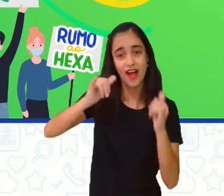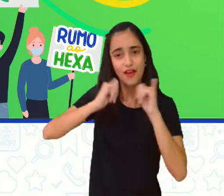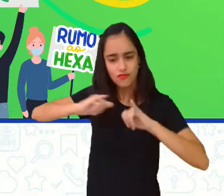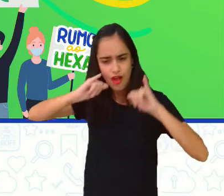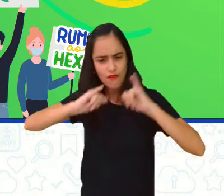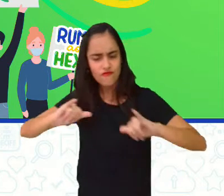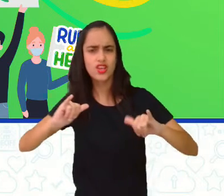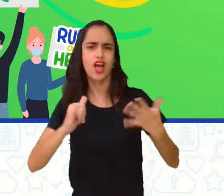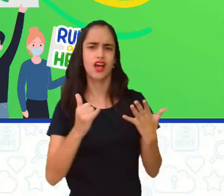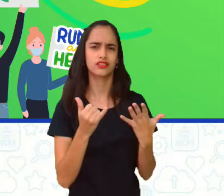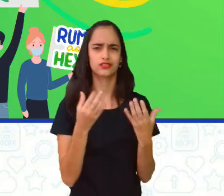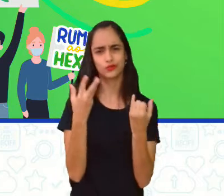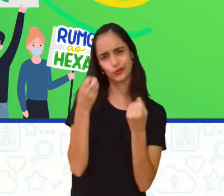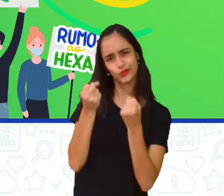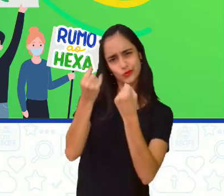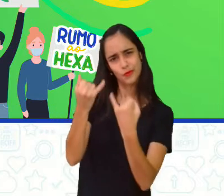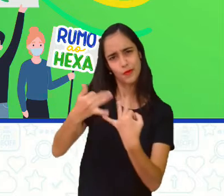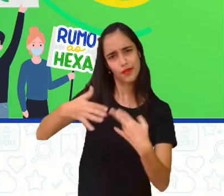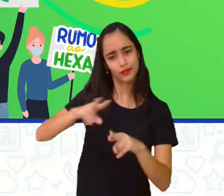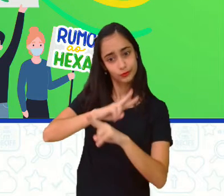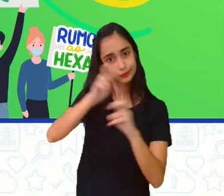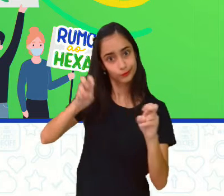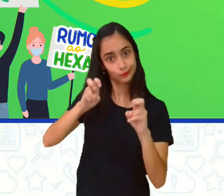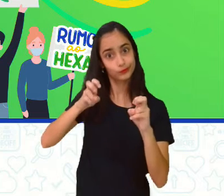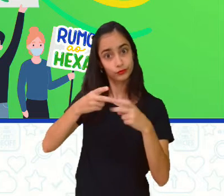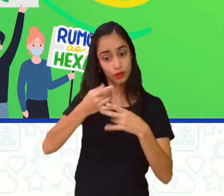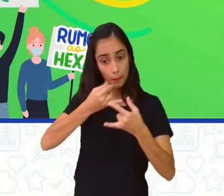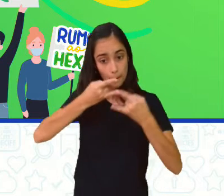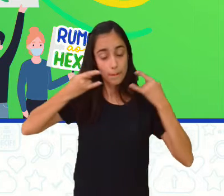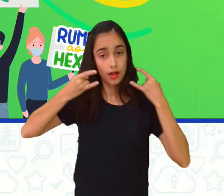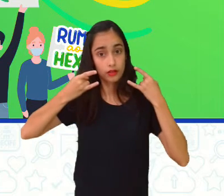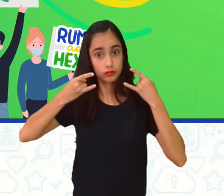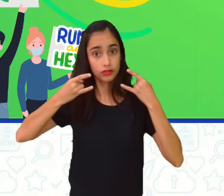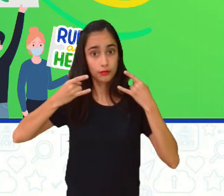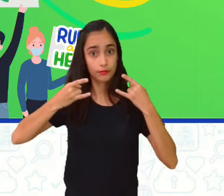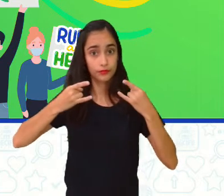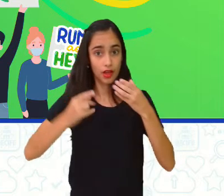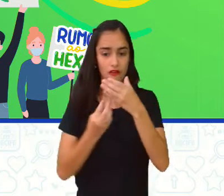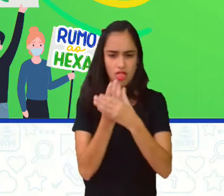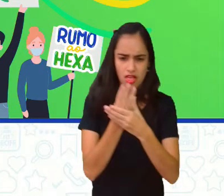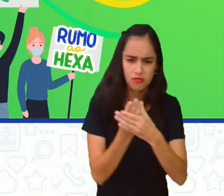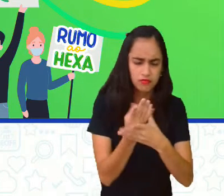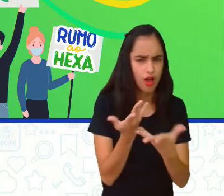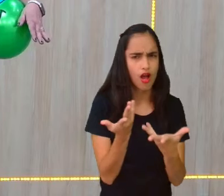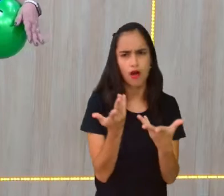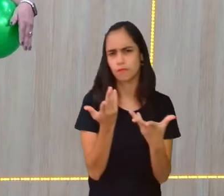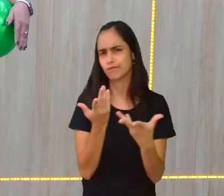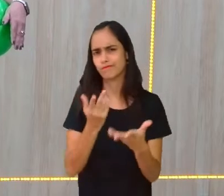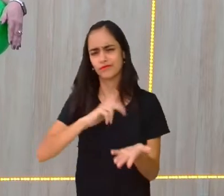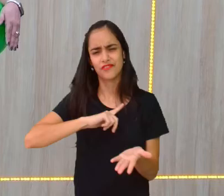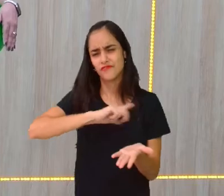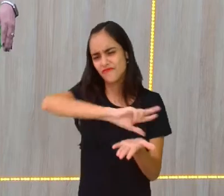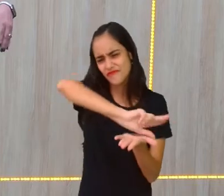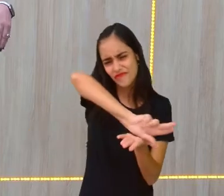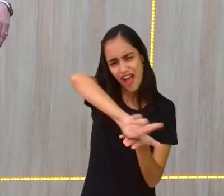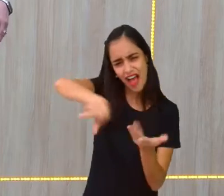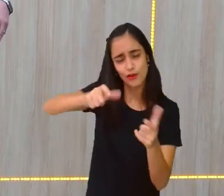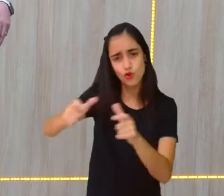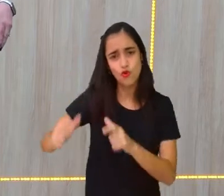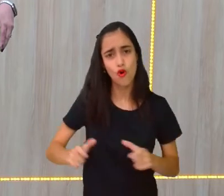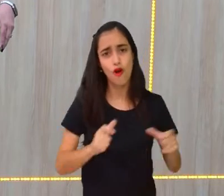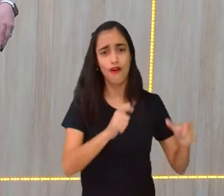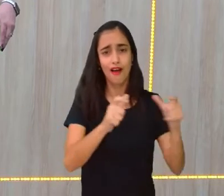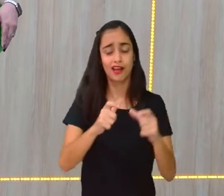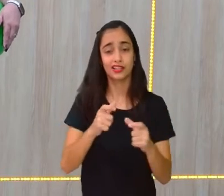A Universidade Federal de Pernambuco, a Universidade Rural, os aeroportos, já existe aí uma infinidade de lugares que